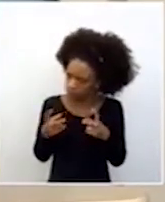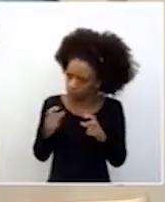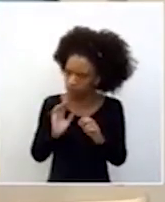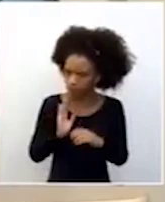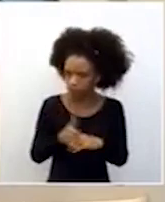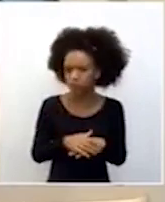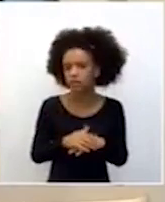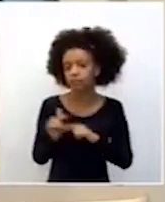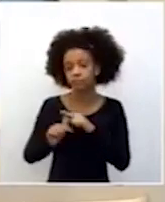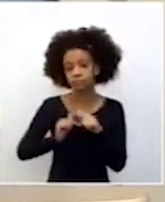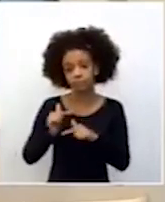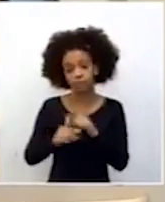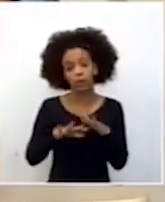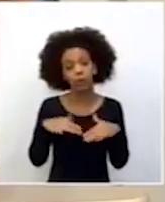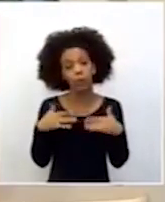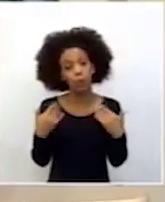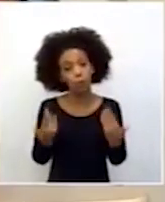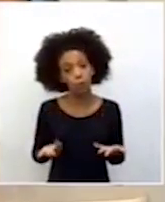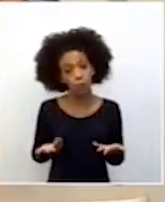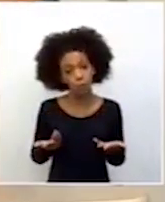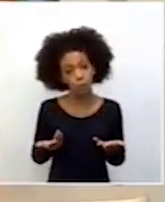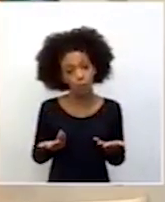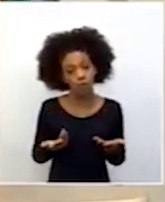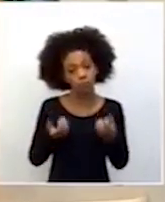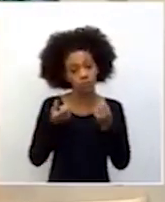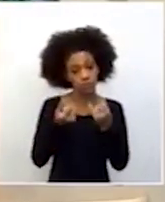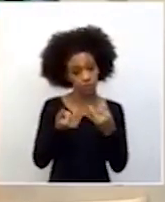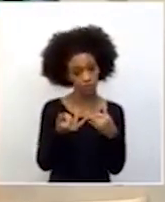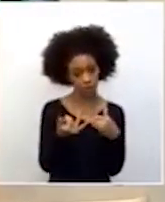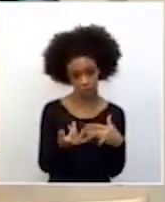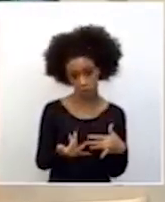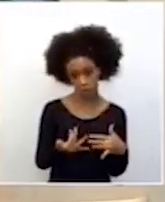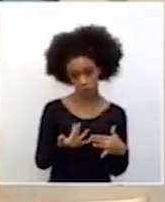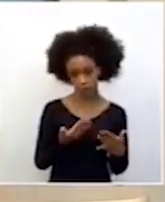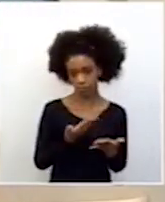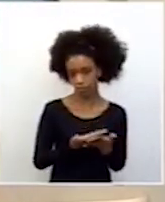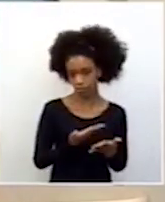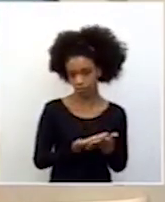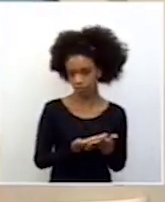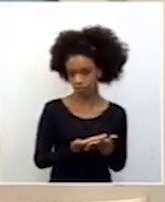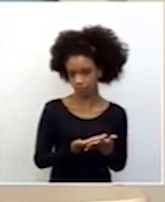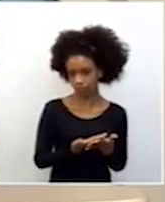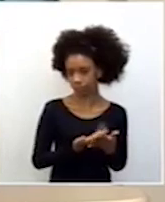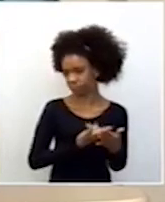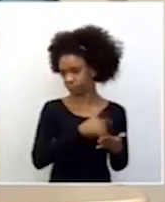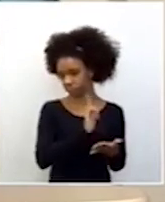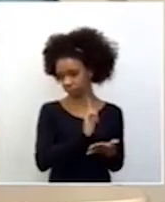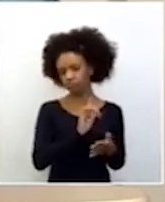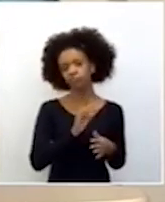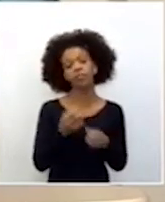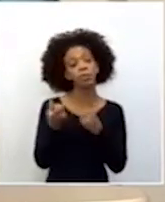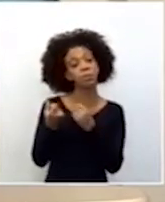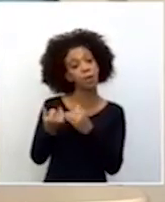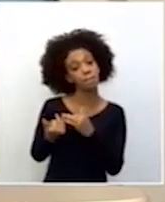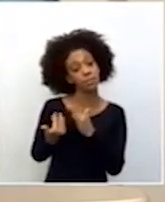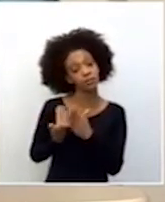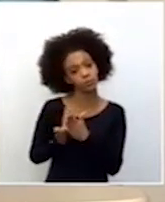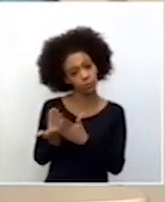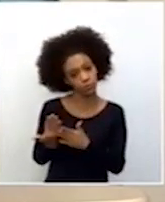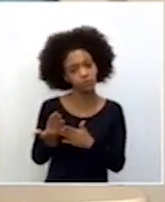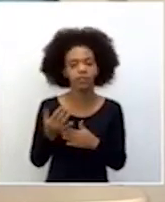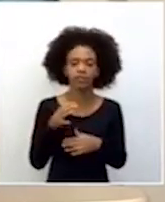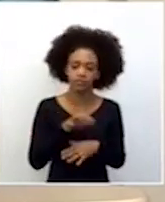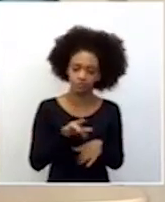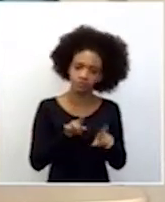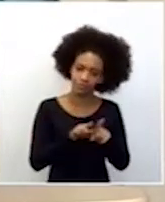trabalhou isso e quando a gente falou naquela aula 2 sobre, eu comentei já no início, assim como eu vou fazer